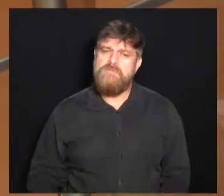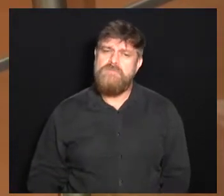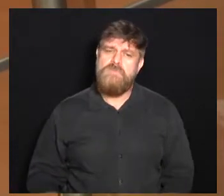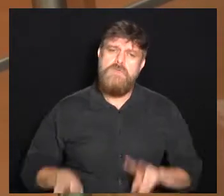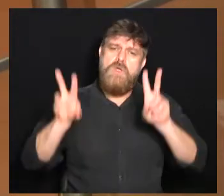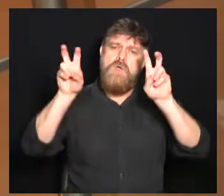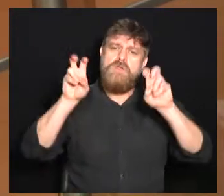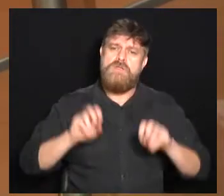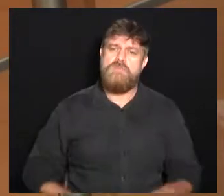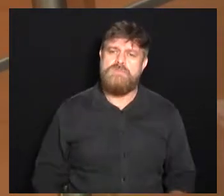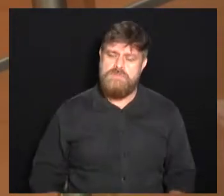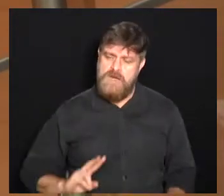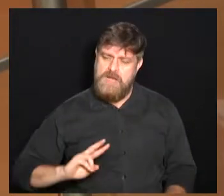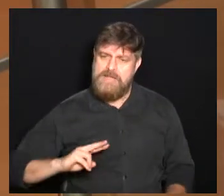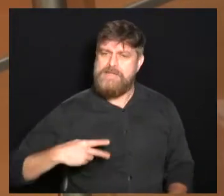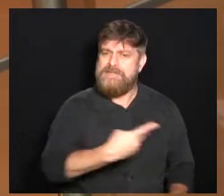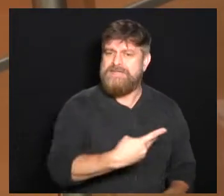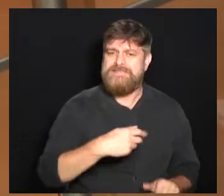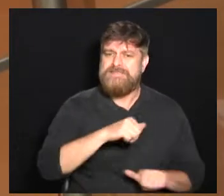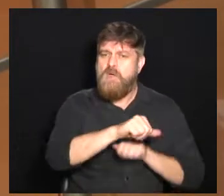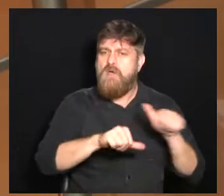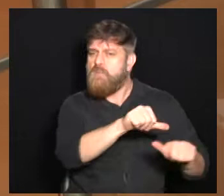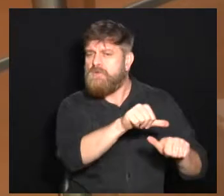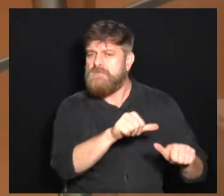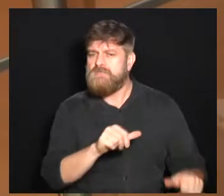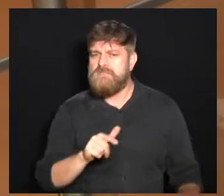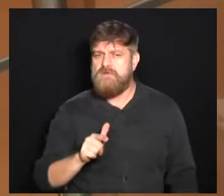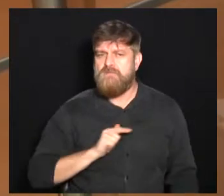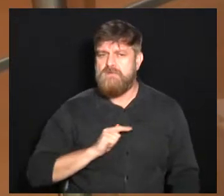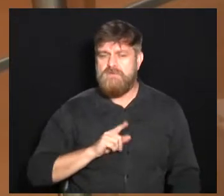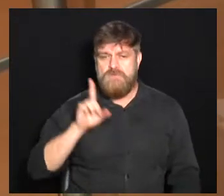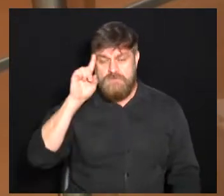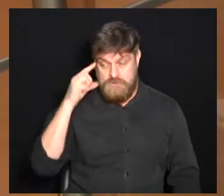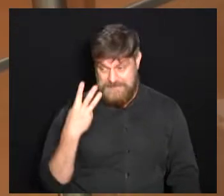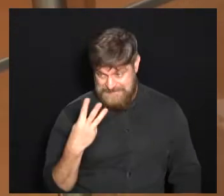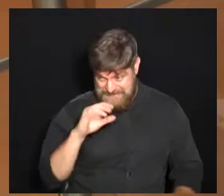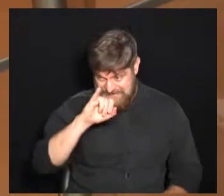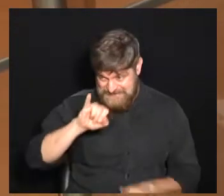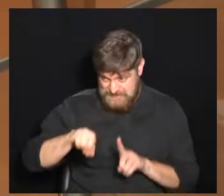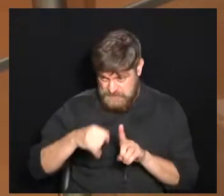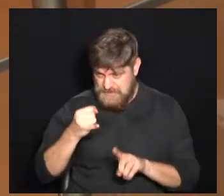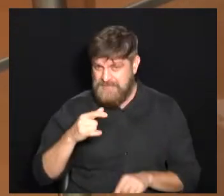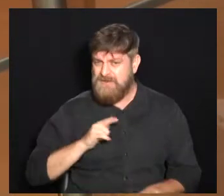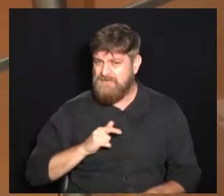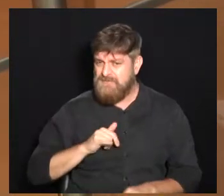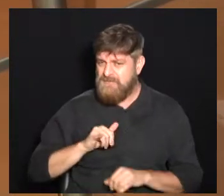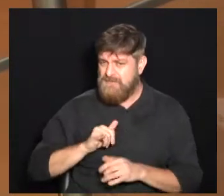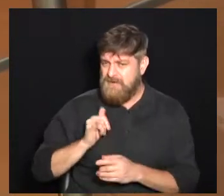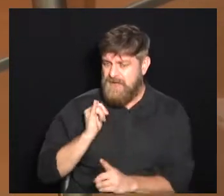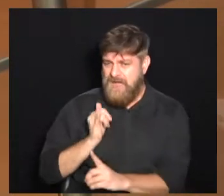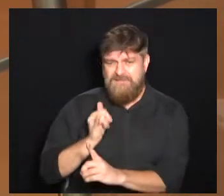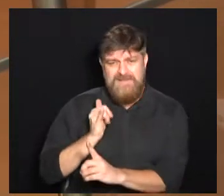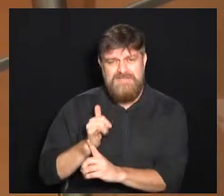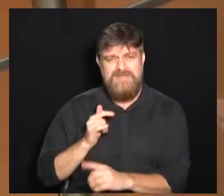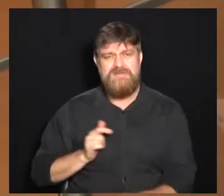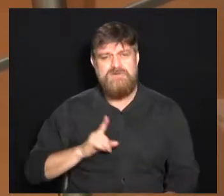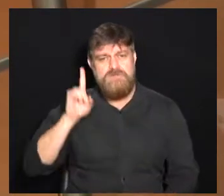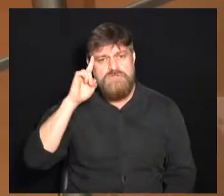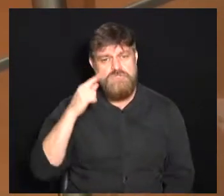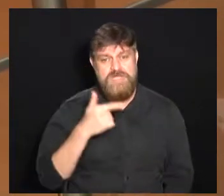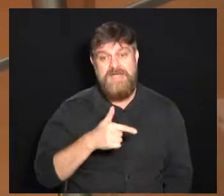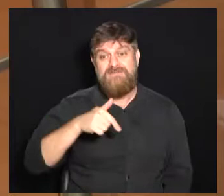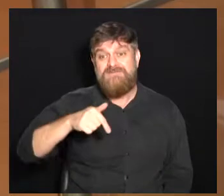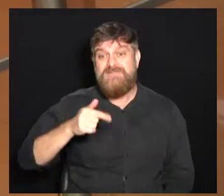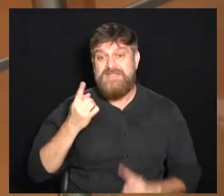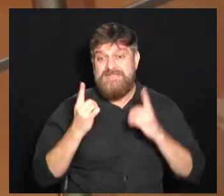sobre a transição, foi falado que foi no dia 3, né? Eles foram avisados no dia 27 de